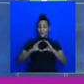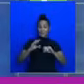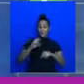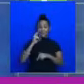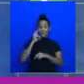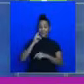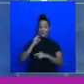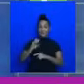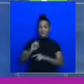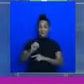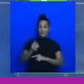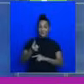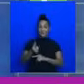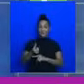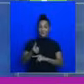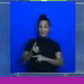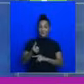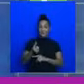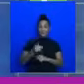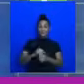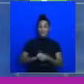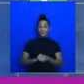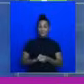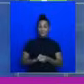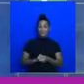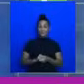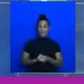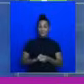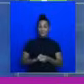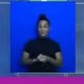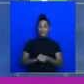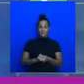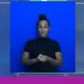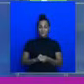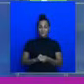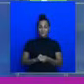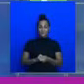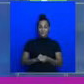06. Rosa, 06.